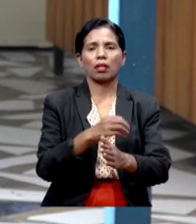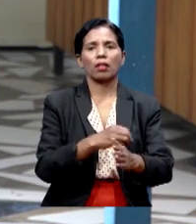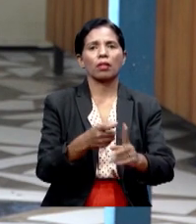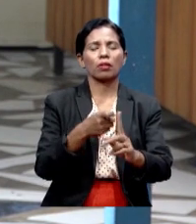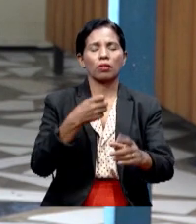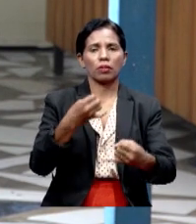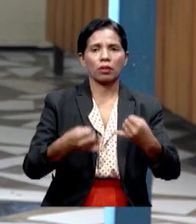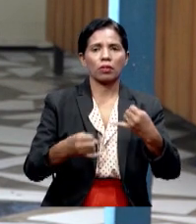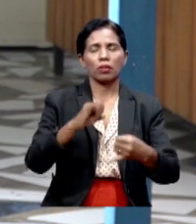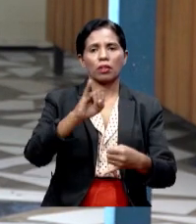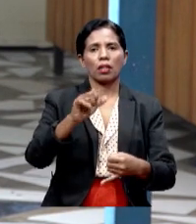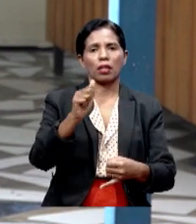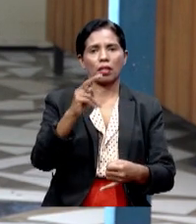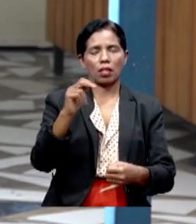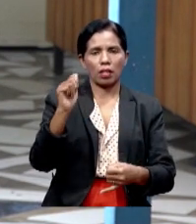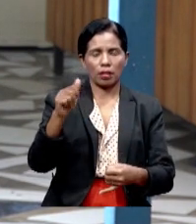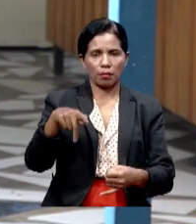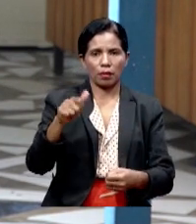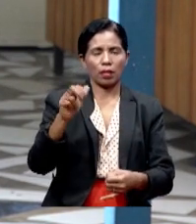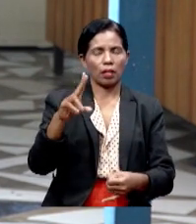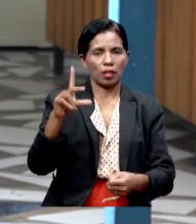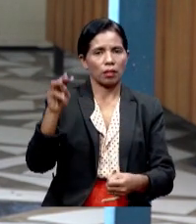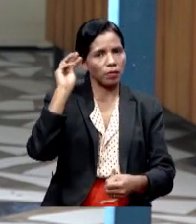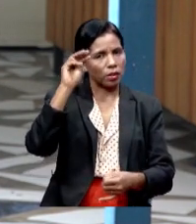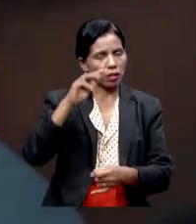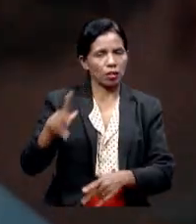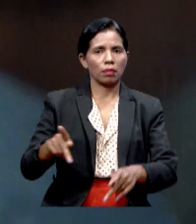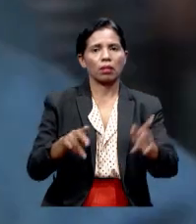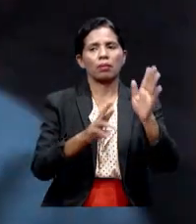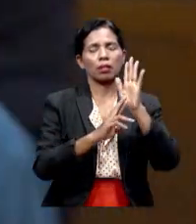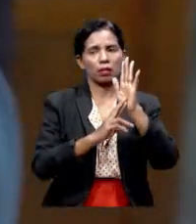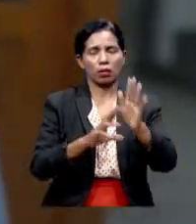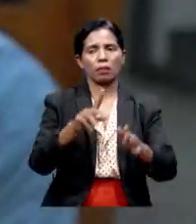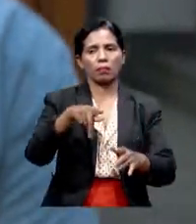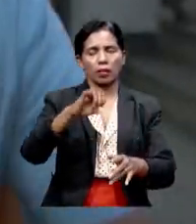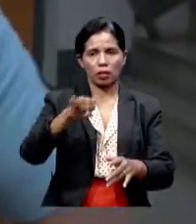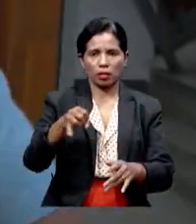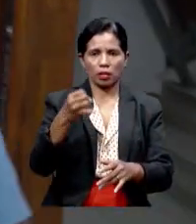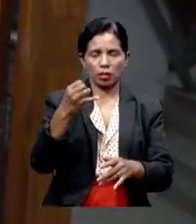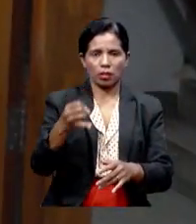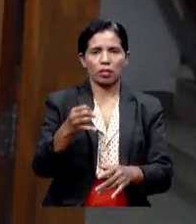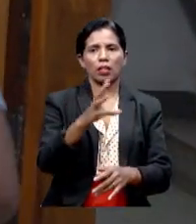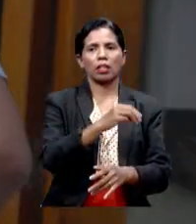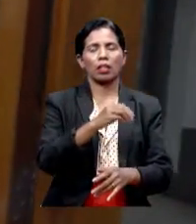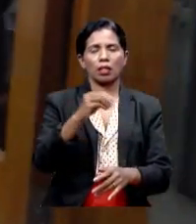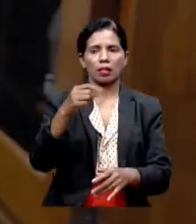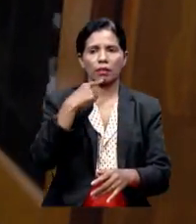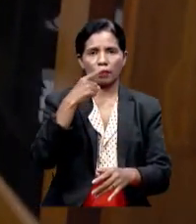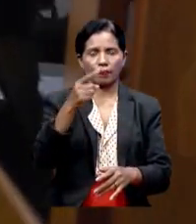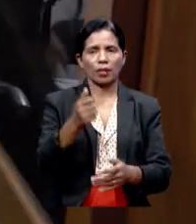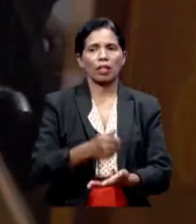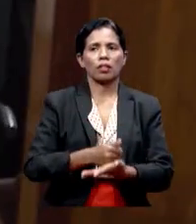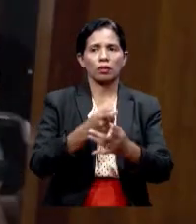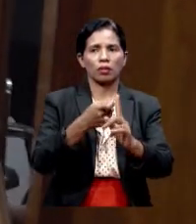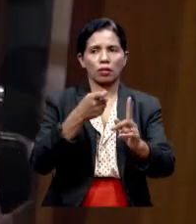José Juíza Ana Paula Fonseca. Ministério Público representa o seu procurador Roser Viegas. No arguido reta na assistência